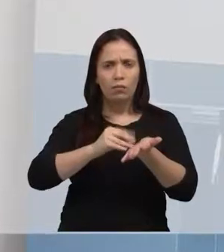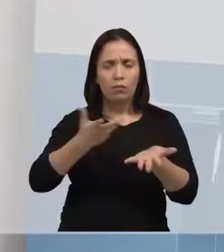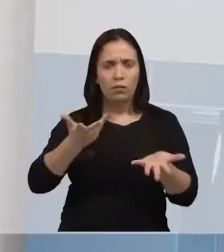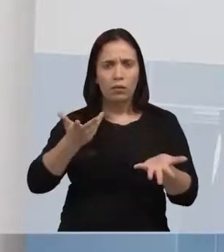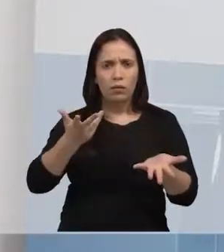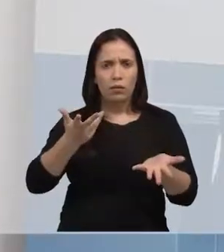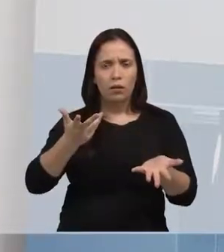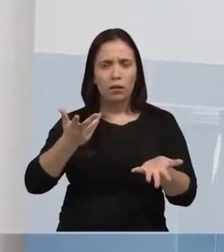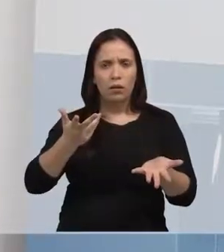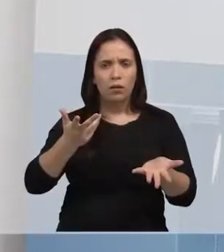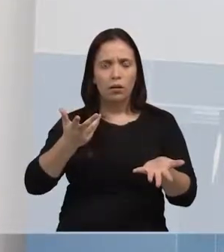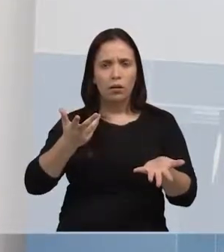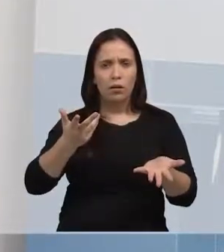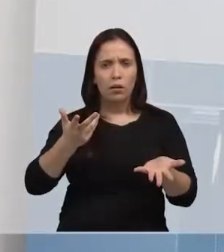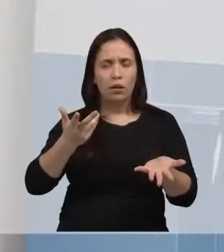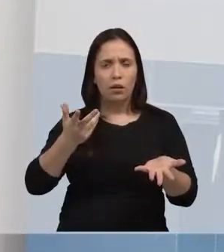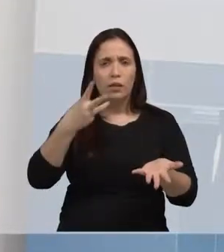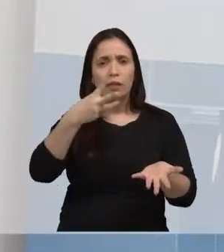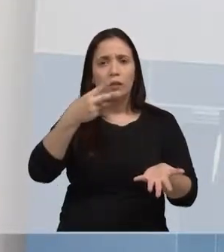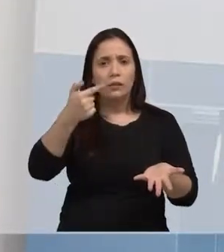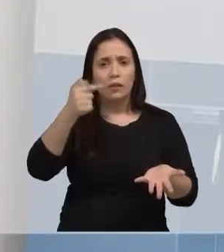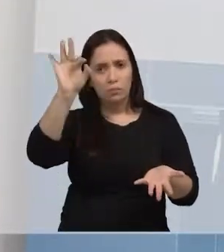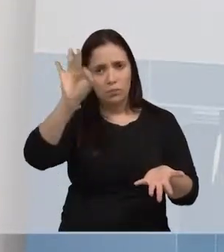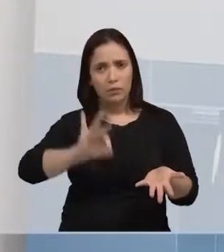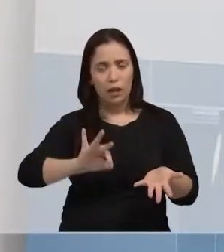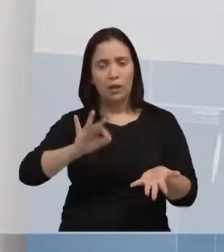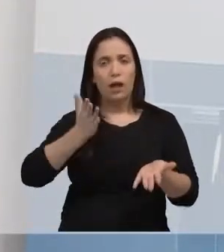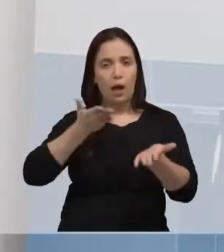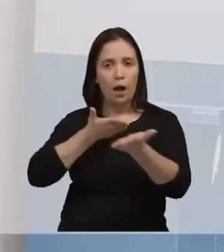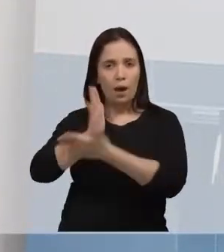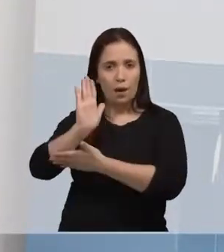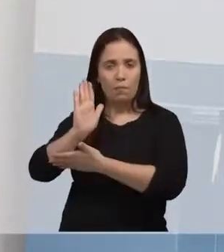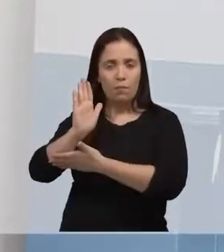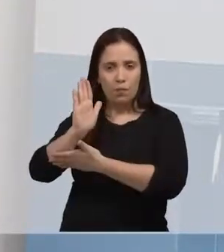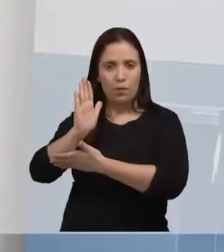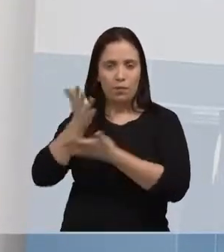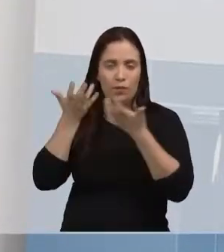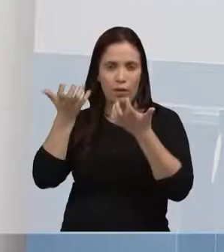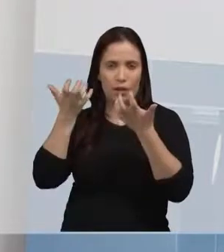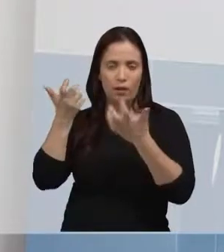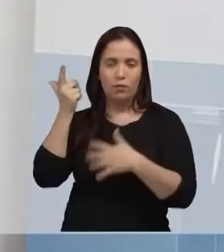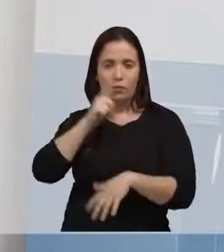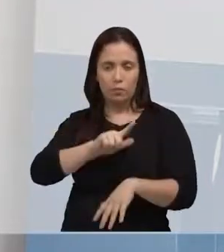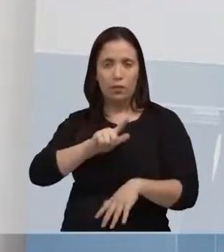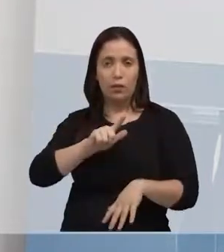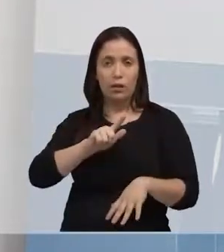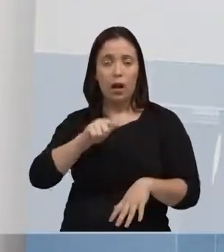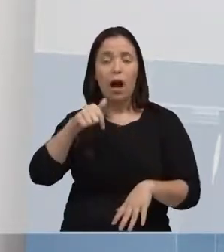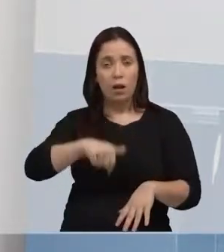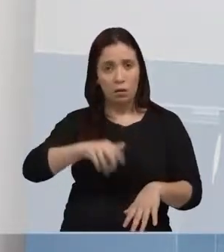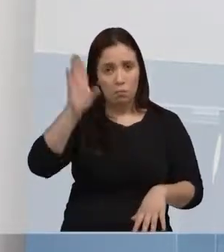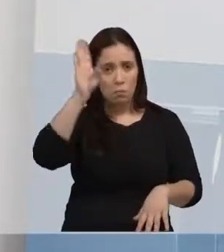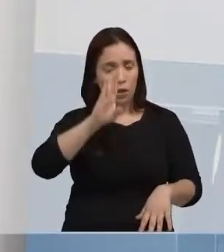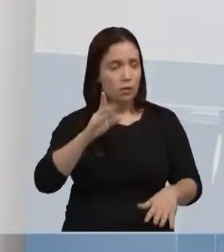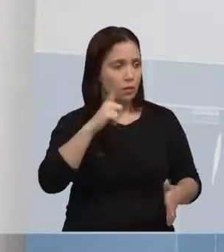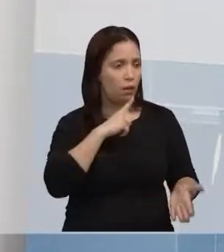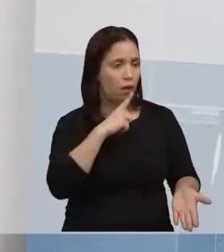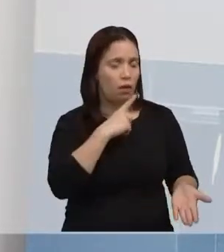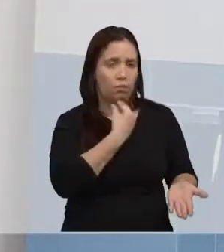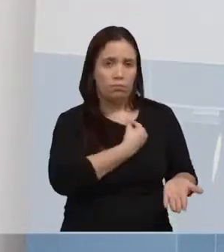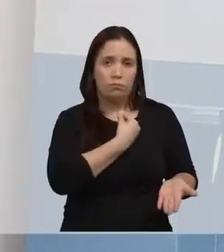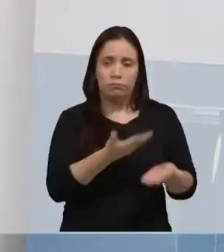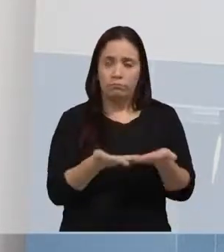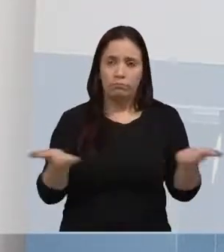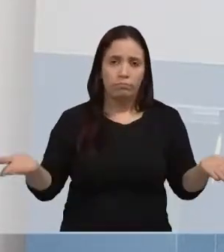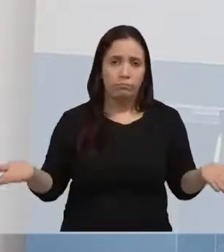Lula, esqueça 37% de aprovação. Lembre-se que o Brasil existe.